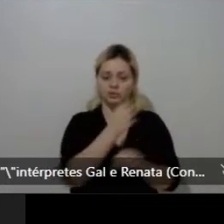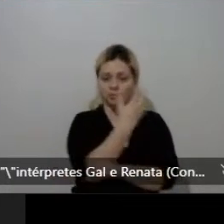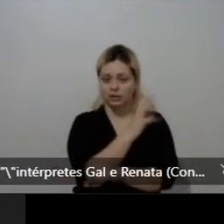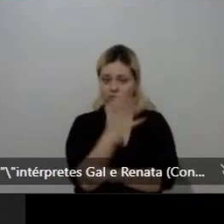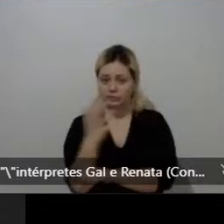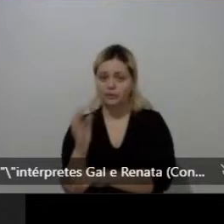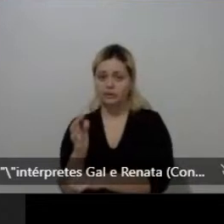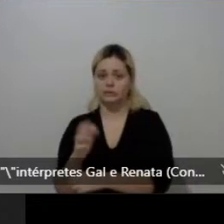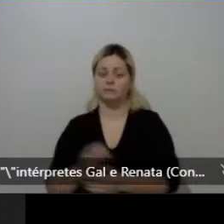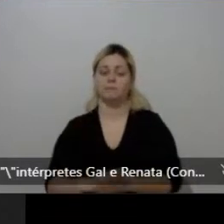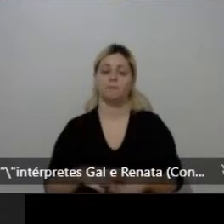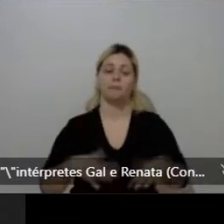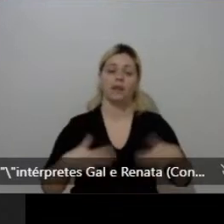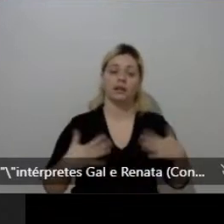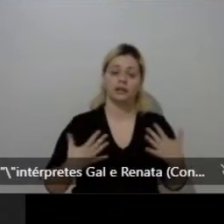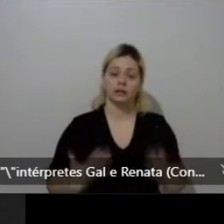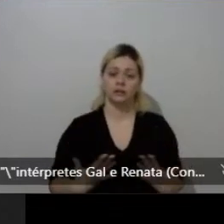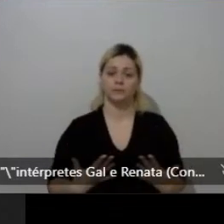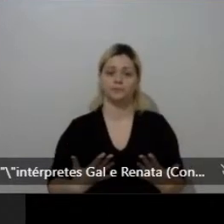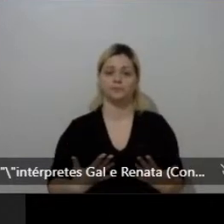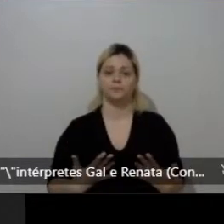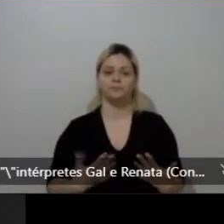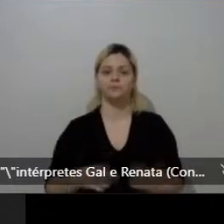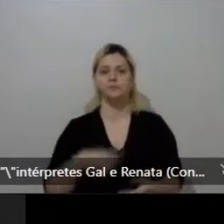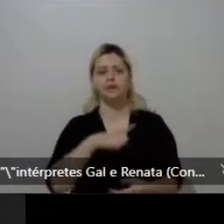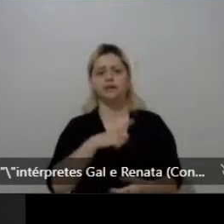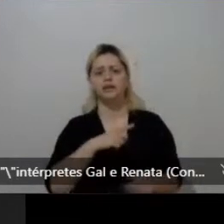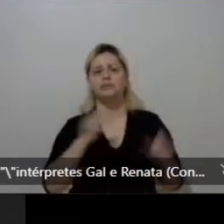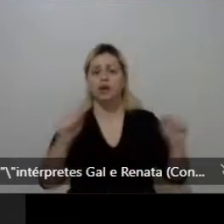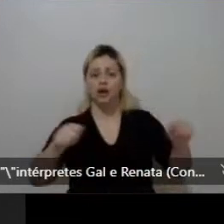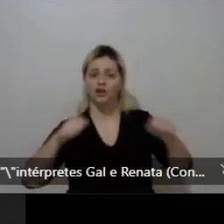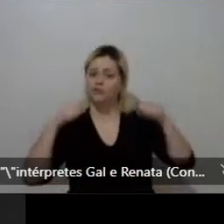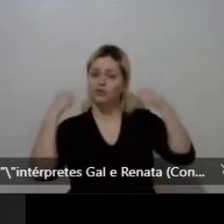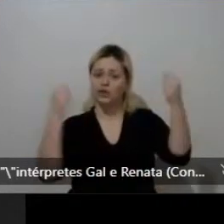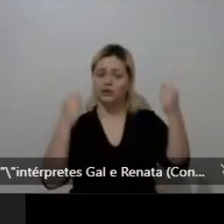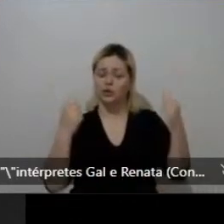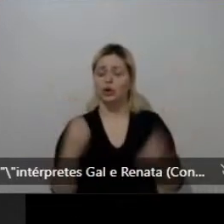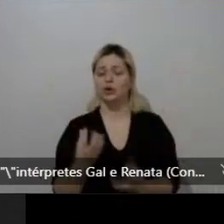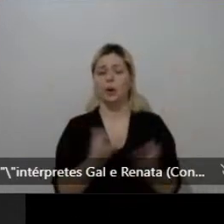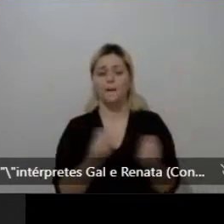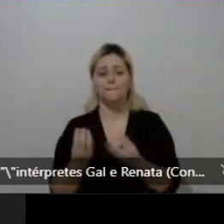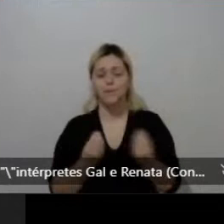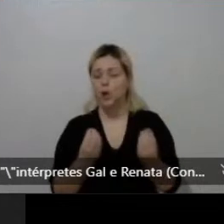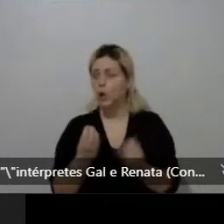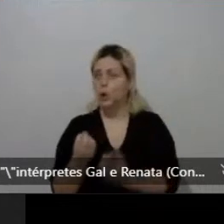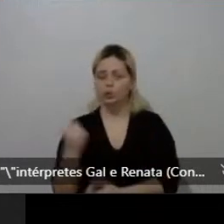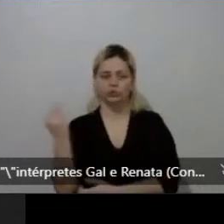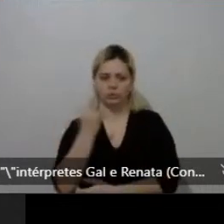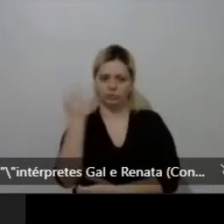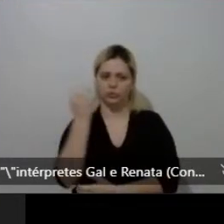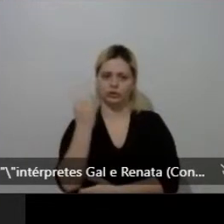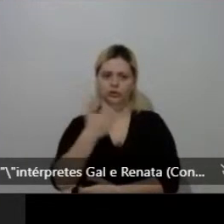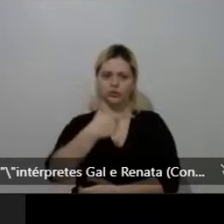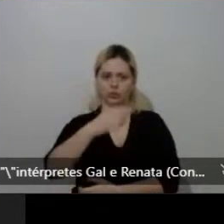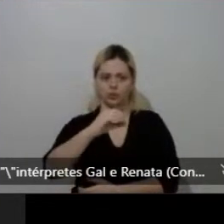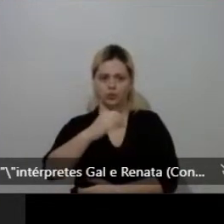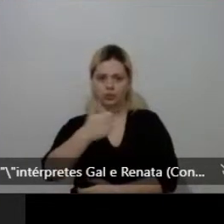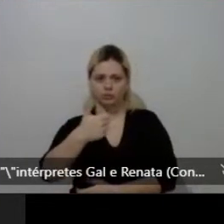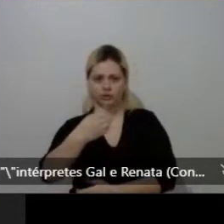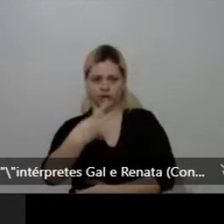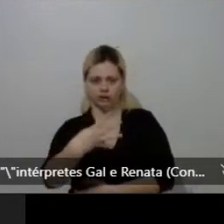legal, então a gente teve aí algumas vitórias muito importantes, né? Em 2014, o